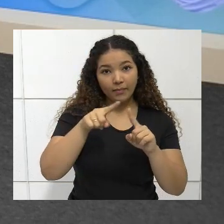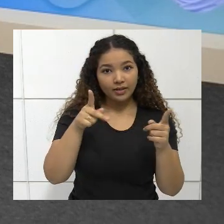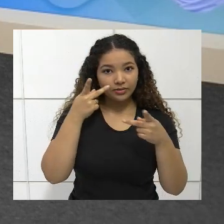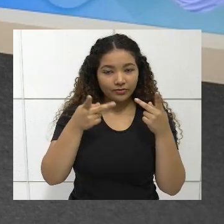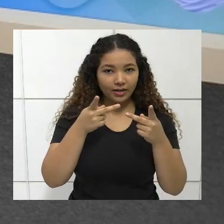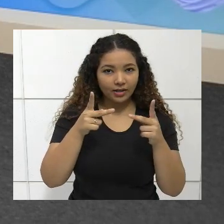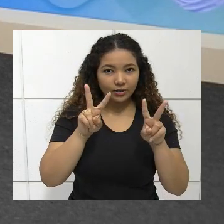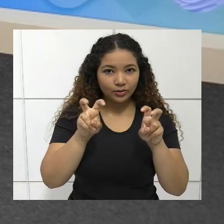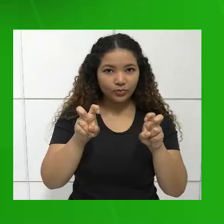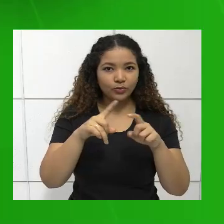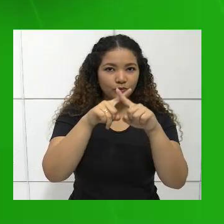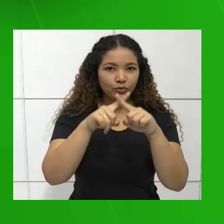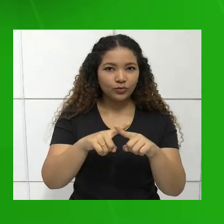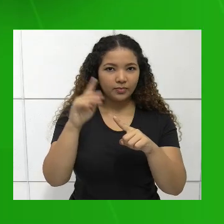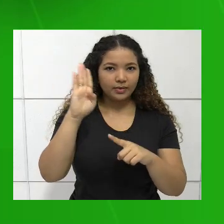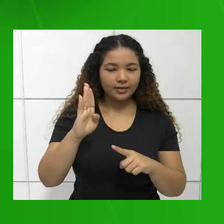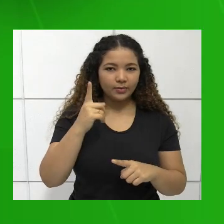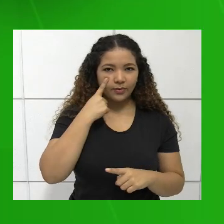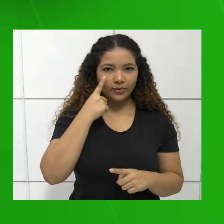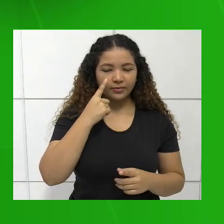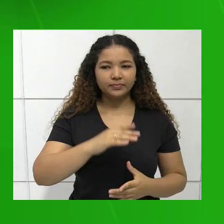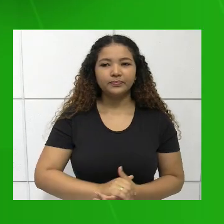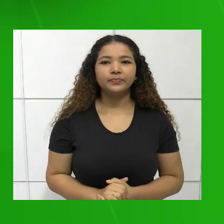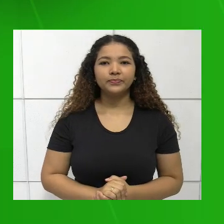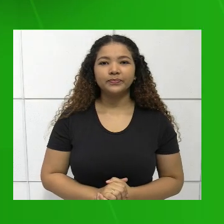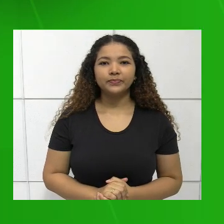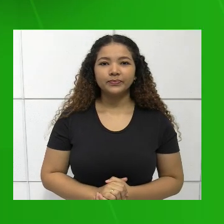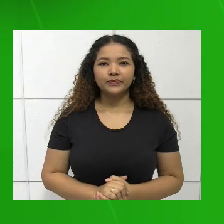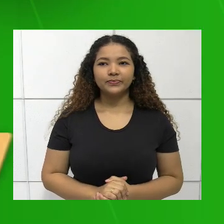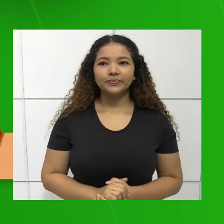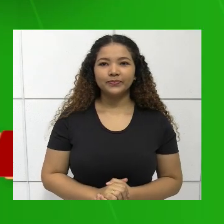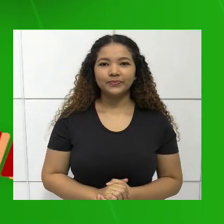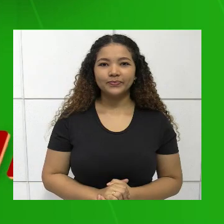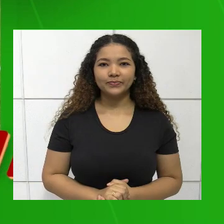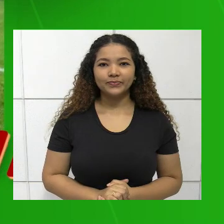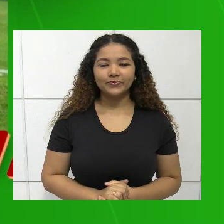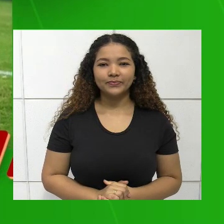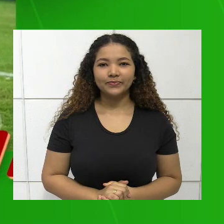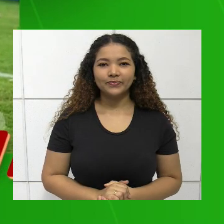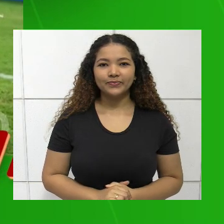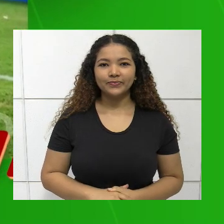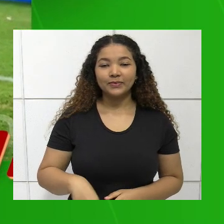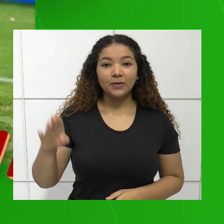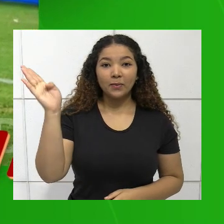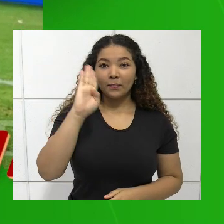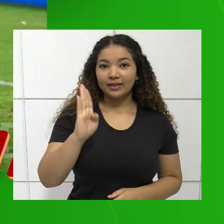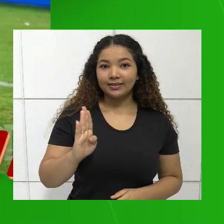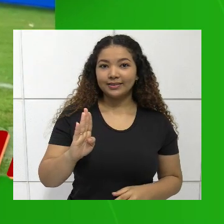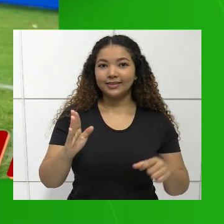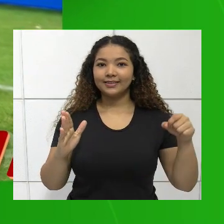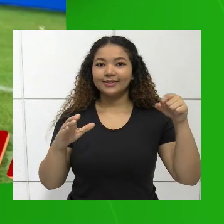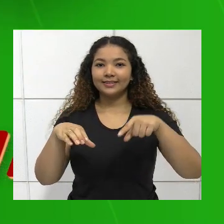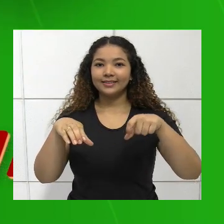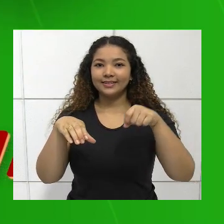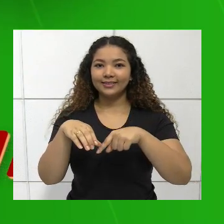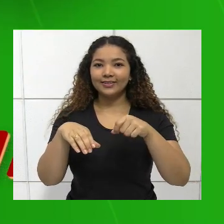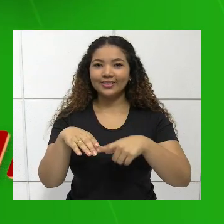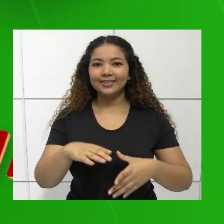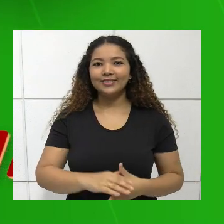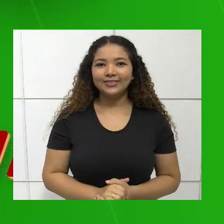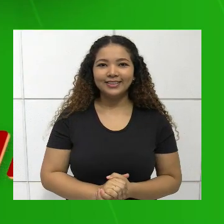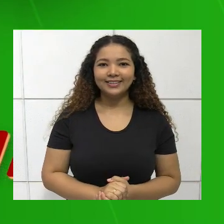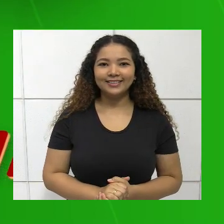Brasil. Brasil leva golaço, empata com a Venezuela e perde a liderança.